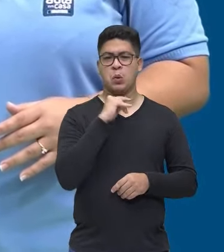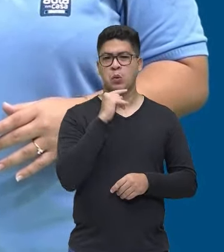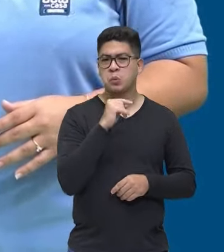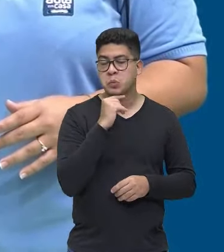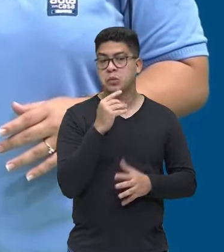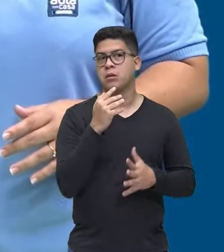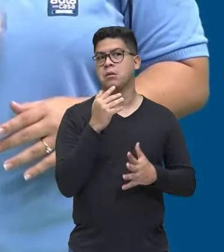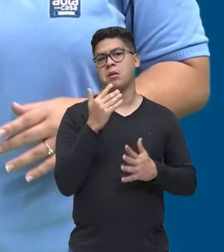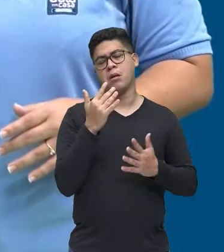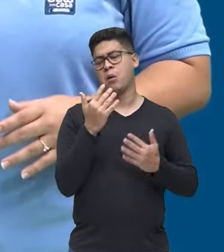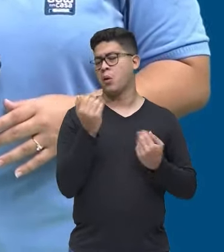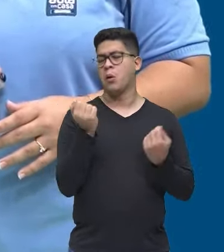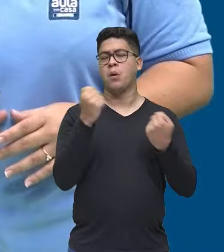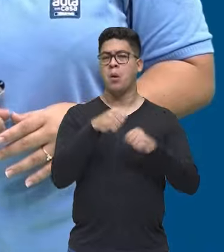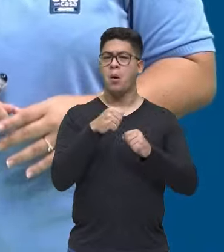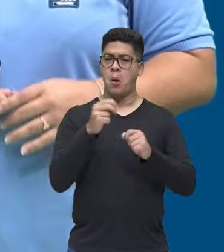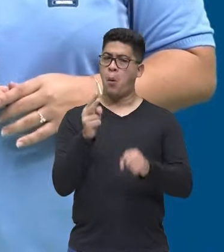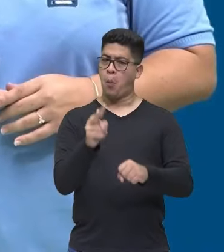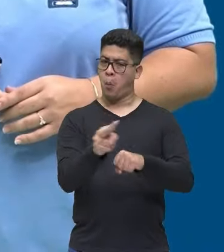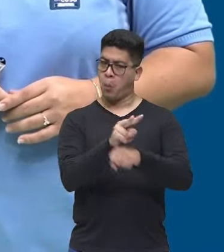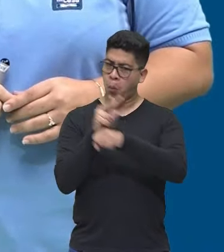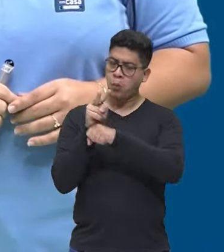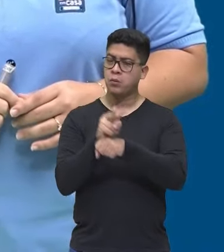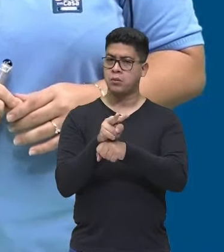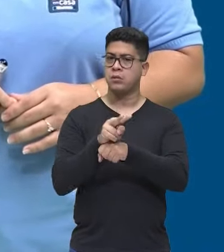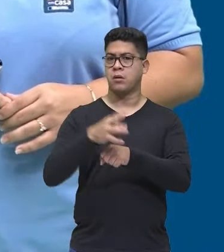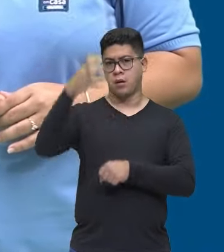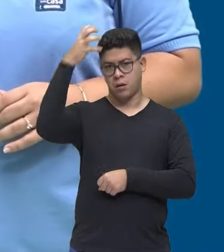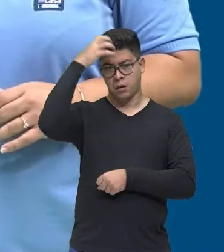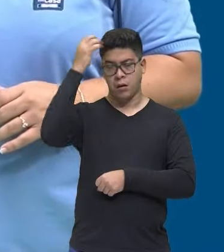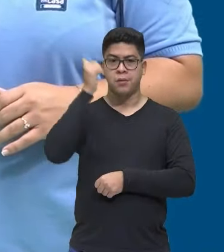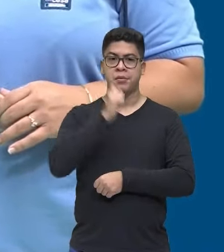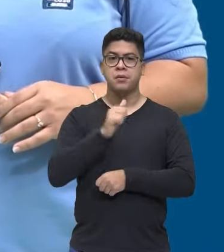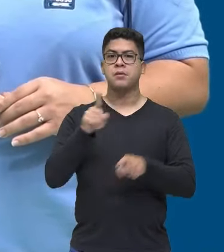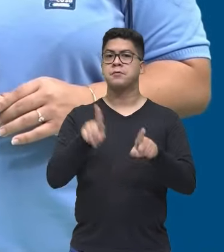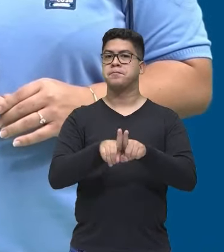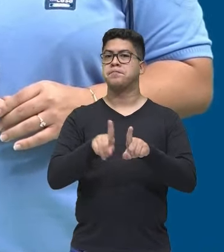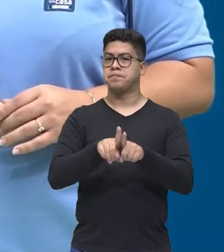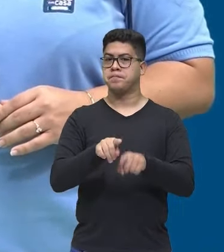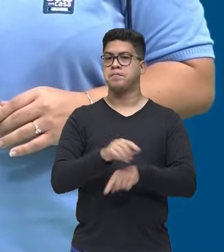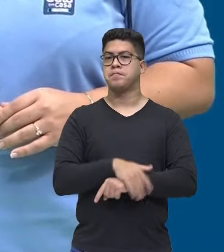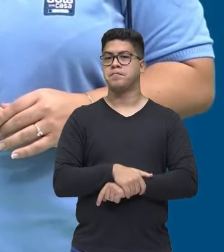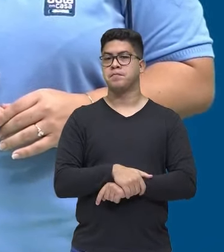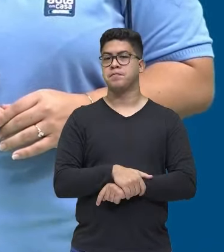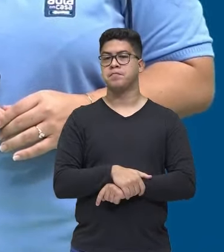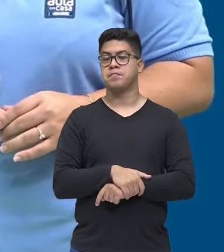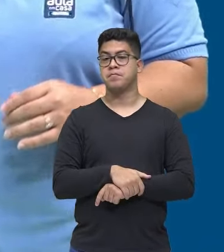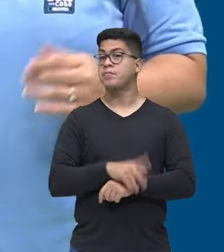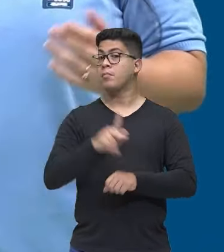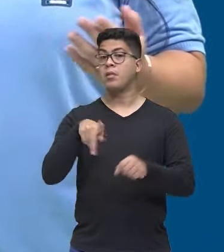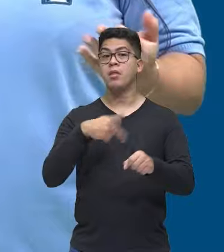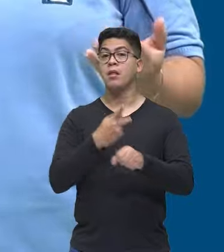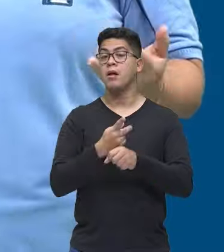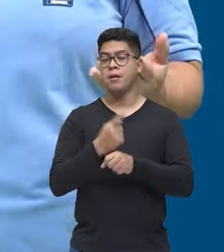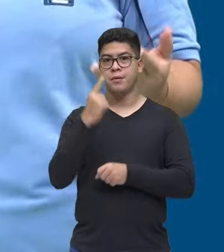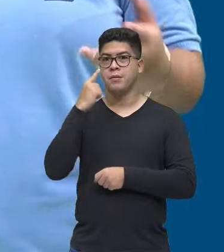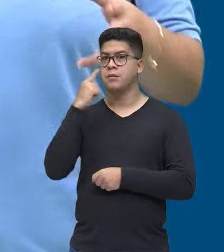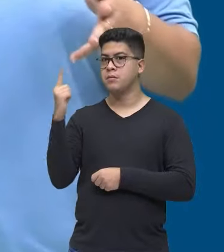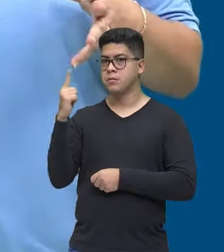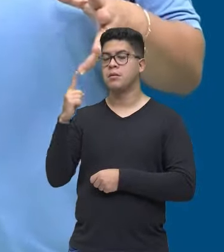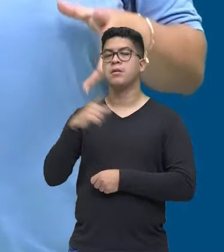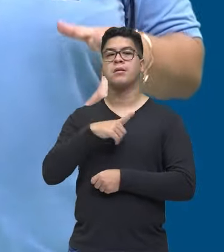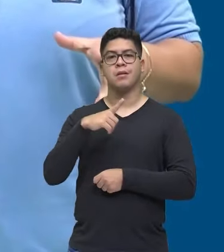primeiras jogadas. Proteja a rainha também. Vamos lá? Prosseguindo, depois da rainha, nós temos o nosso